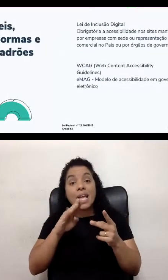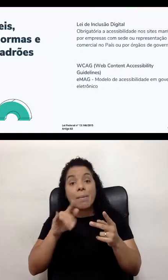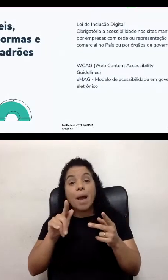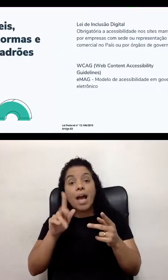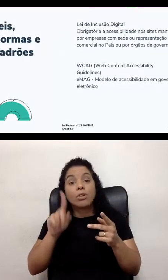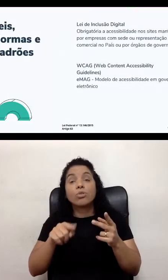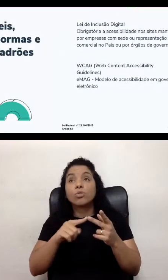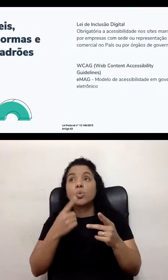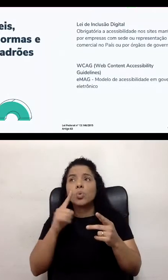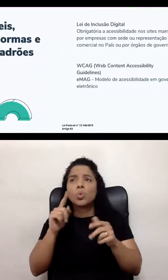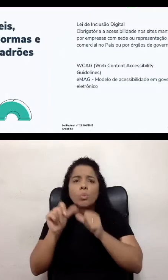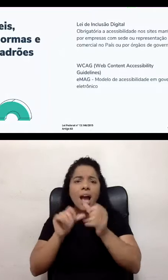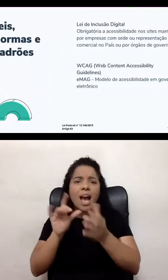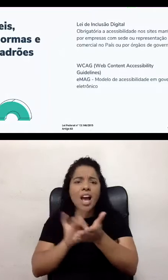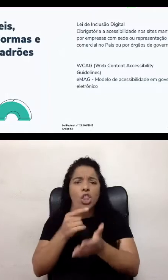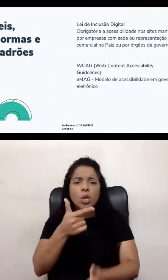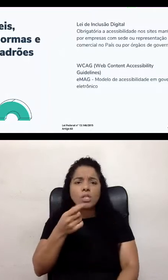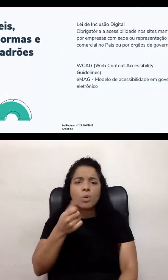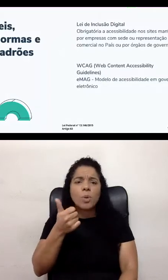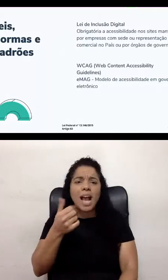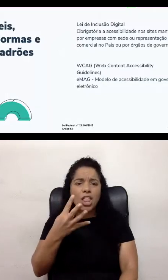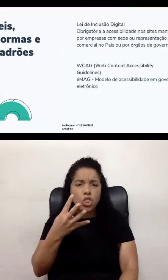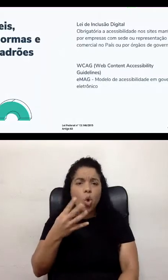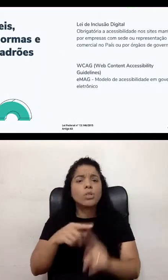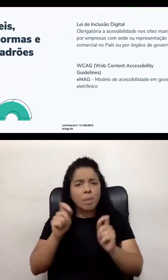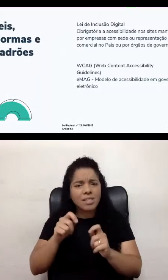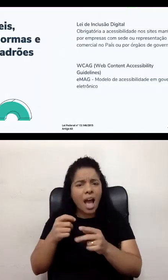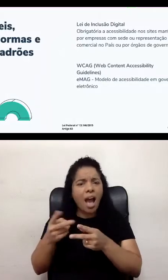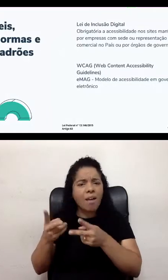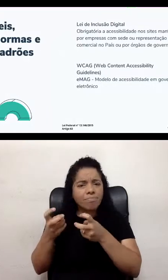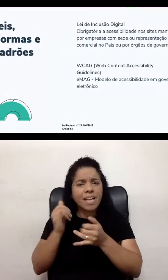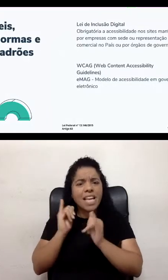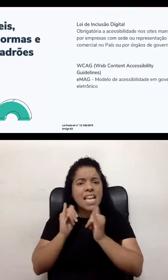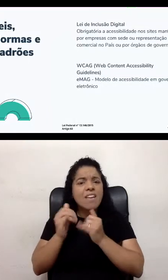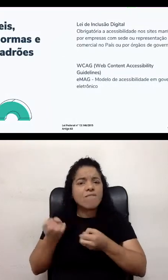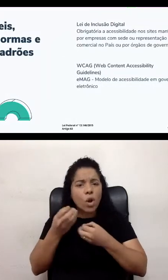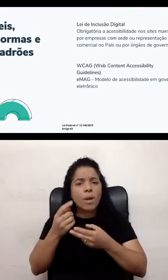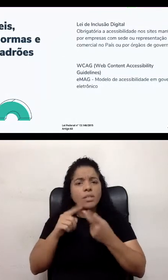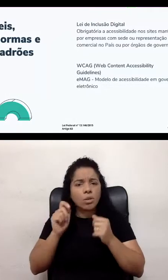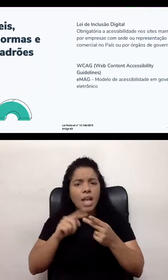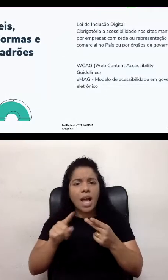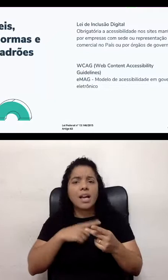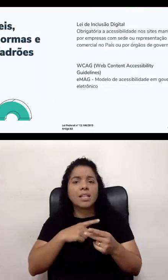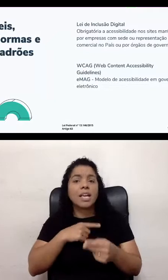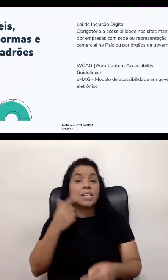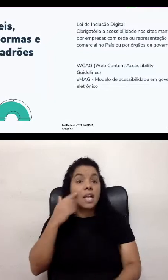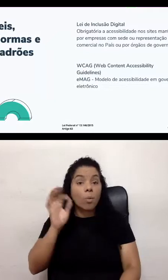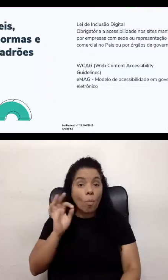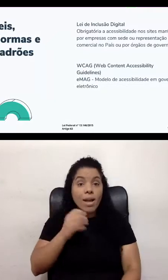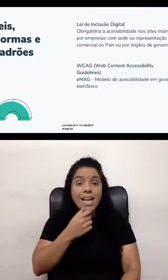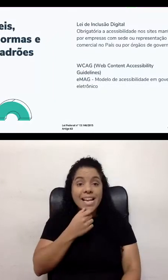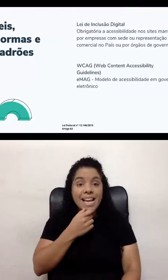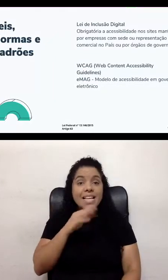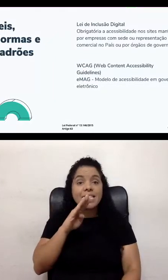desde 2014. Mas ainda assim dá para tirar muita coisa de lá. E para quem não sabe o inglês, então o